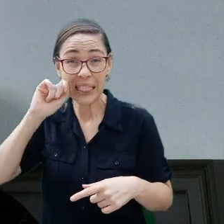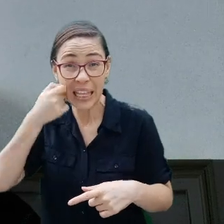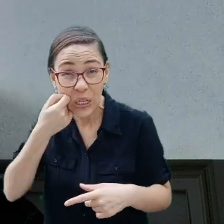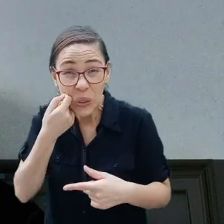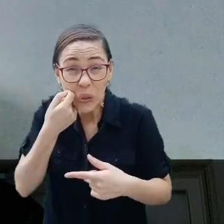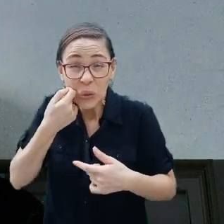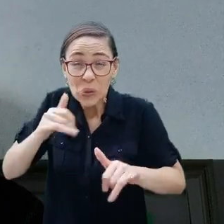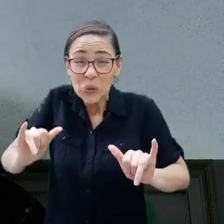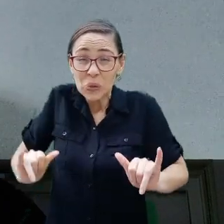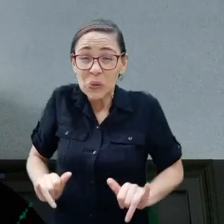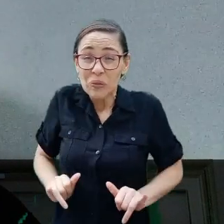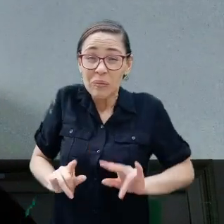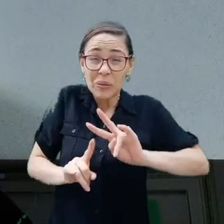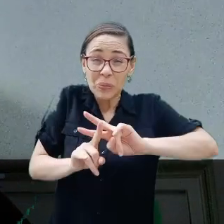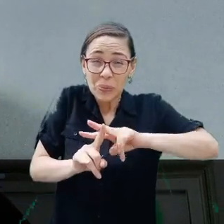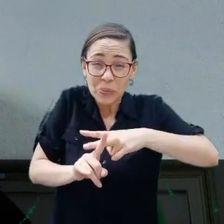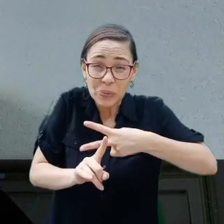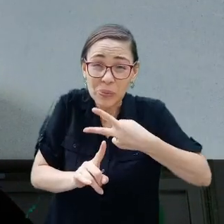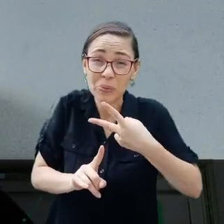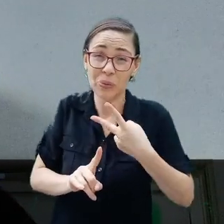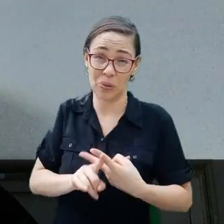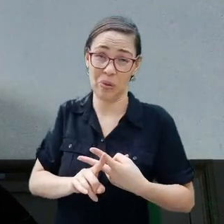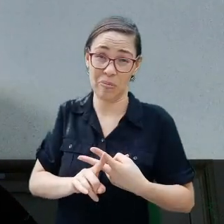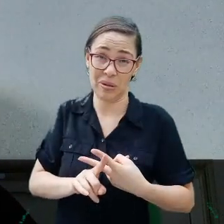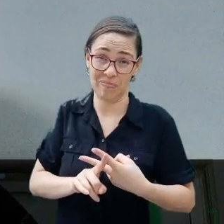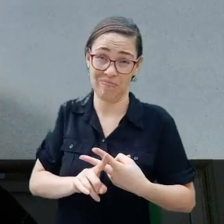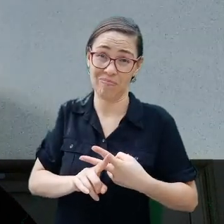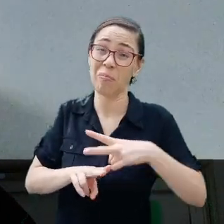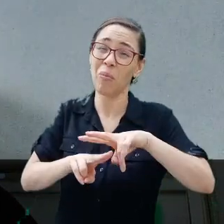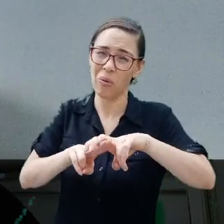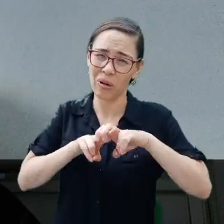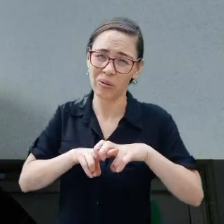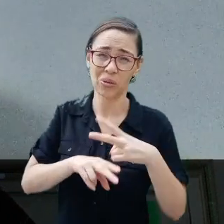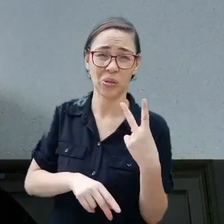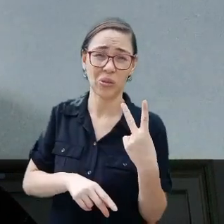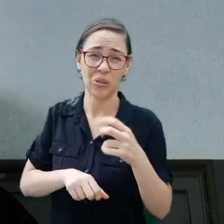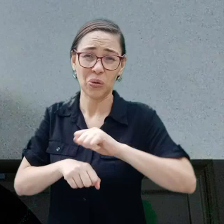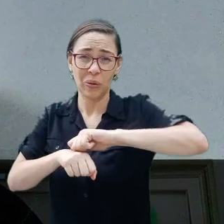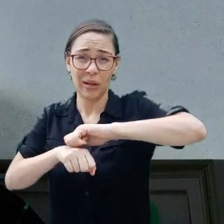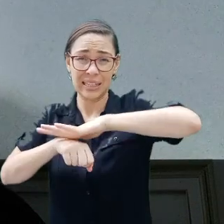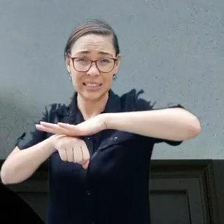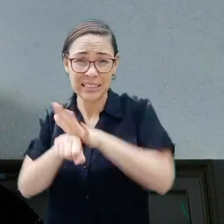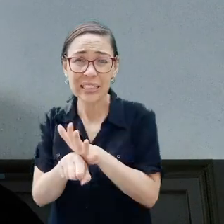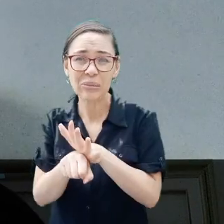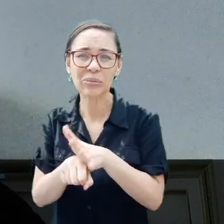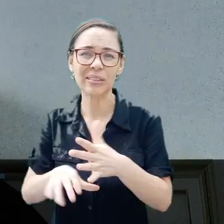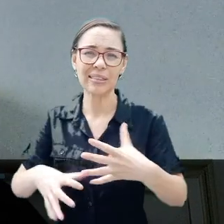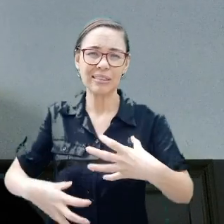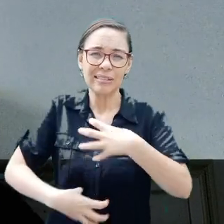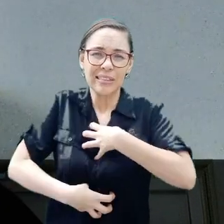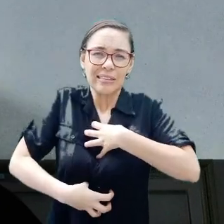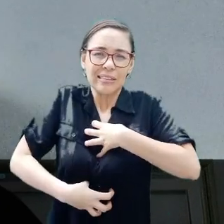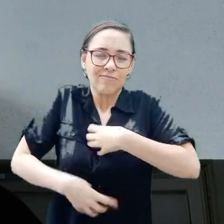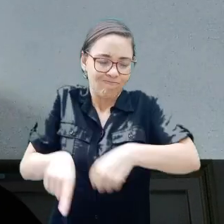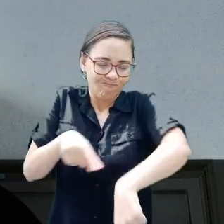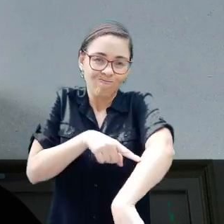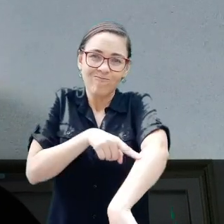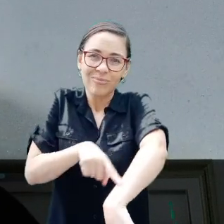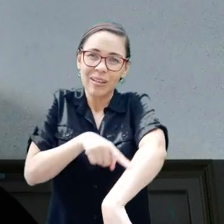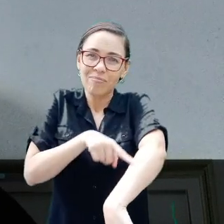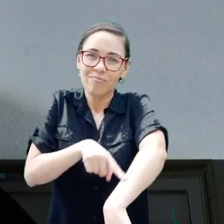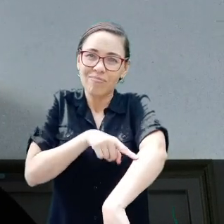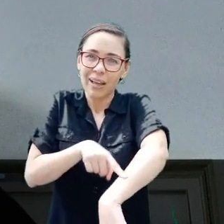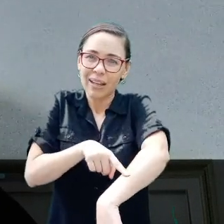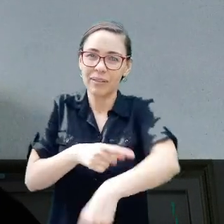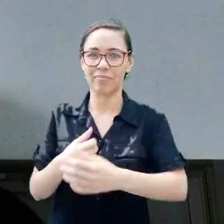certamente acirra ainda mais esses sofrimentos, porque além da LGBTfobia, há o racismo. Dados